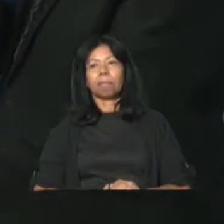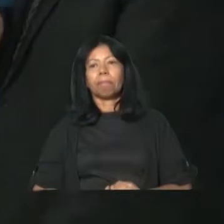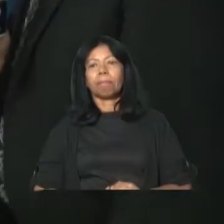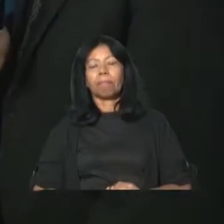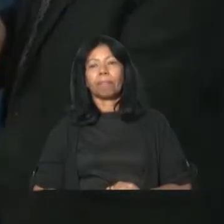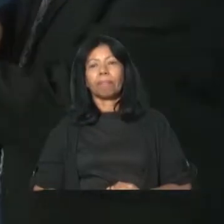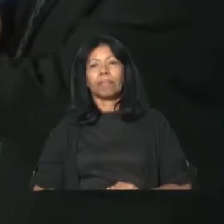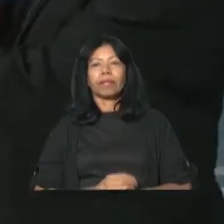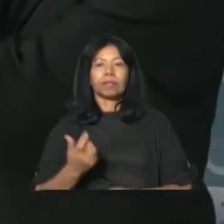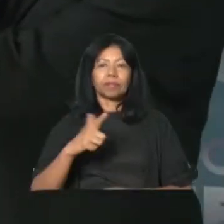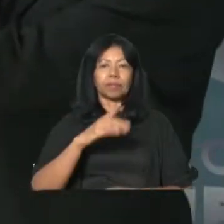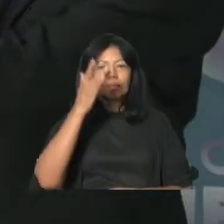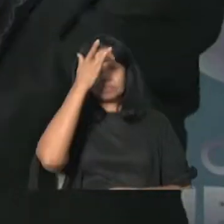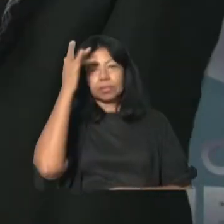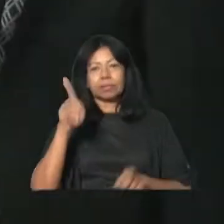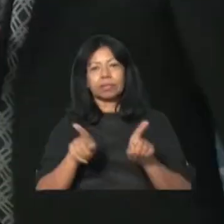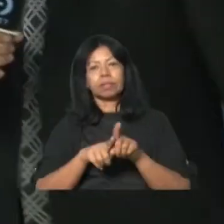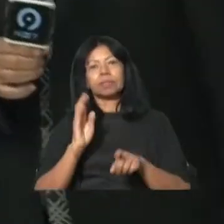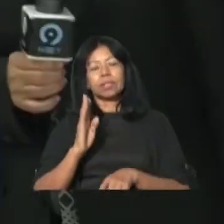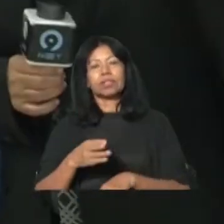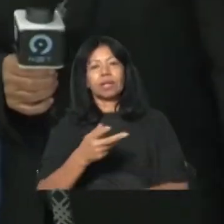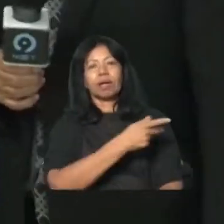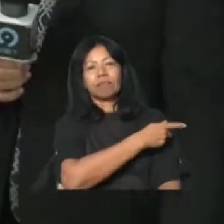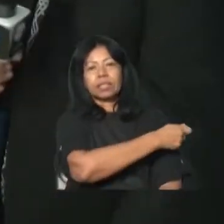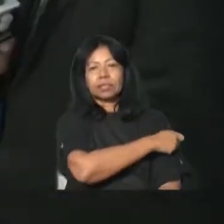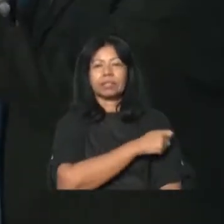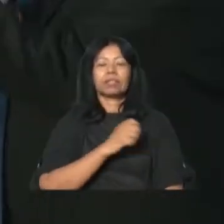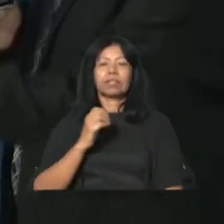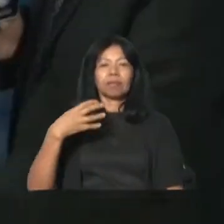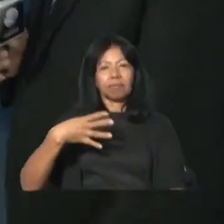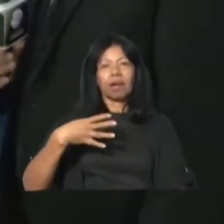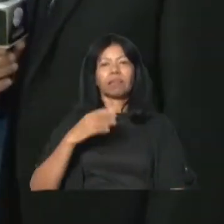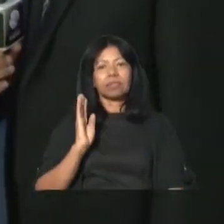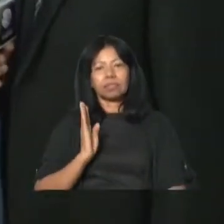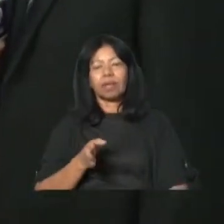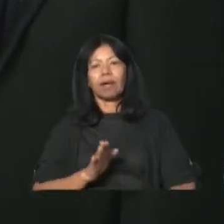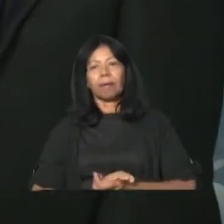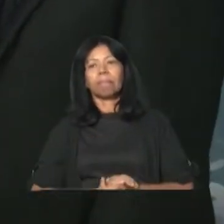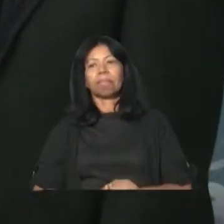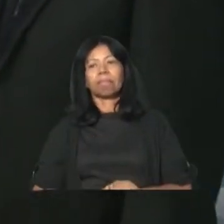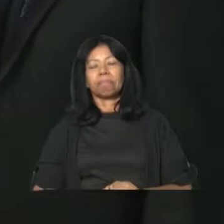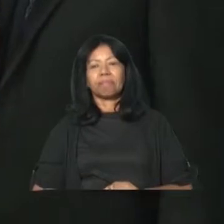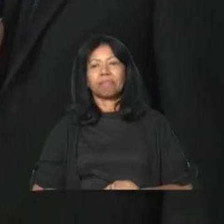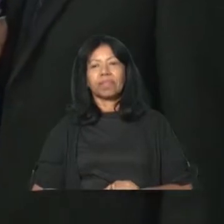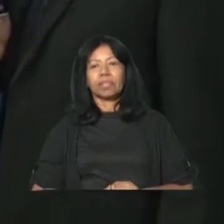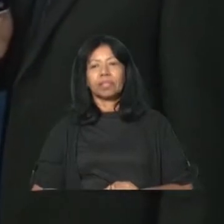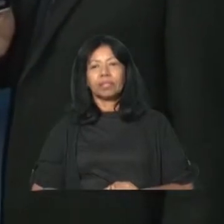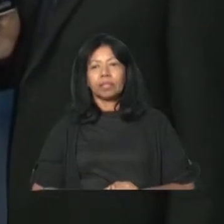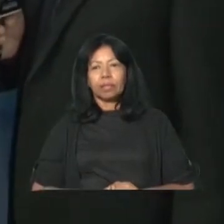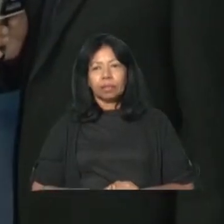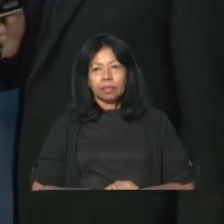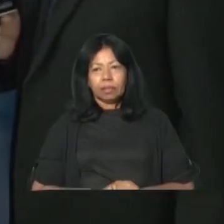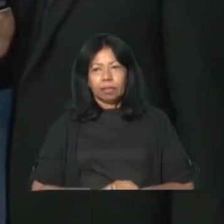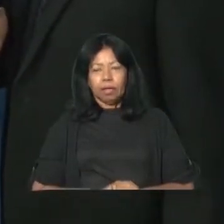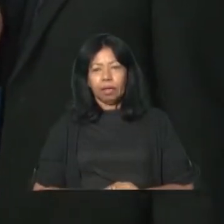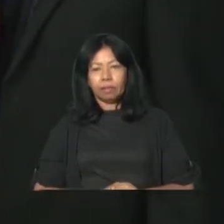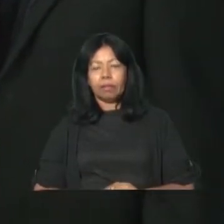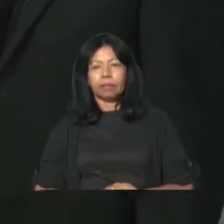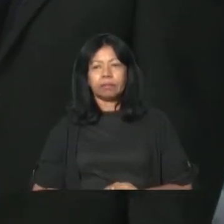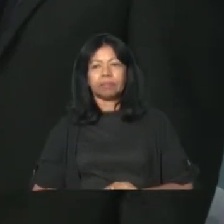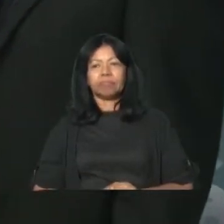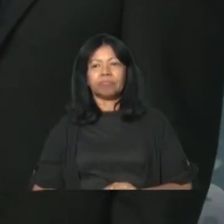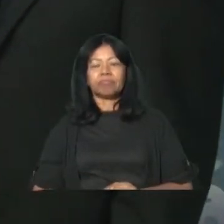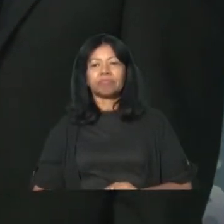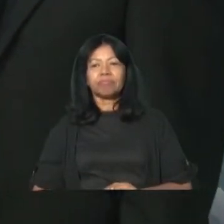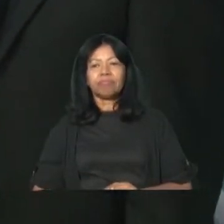presidente. Como Pimentel, a Daqui quarta? A pouco vou para a quarta, hein? Tá bom, mas tá bom. Graças a Deus você está indo tomar a quarta. Graças a Deus. Se não tivesse. É verdade. Não tivesse nem tomado a primeira,